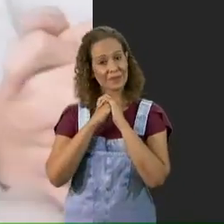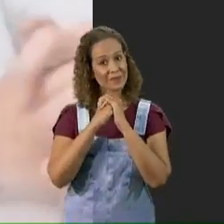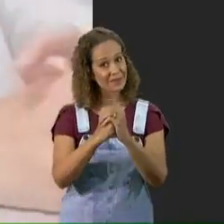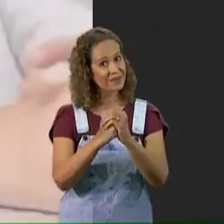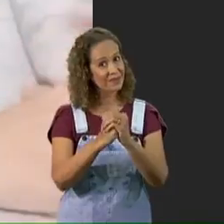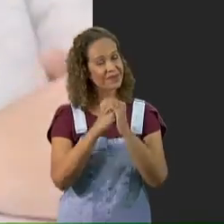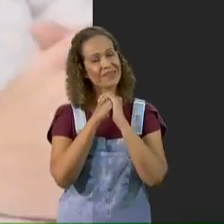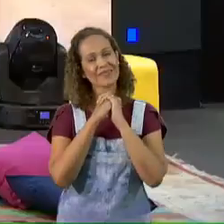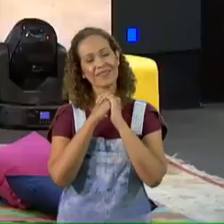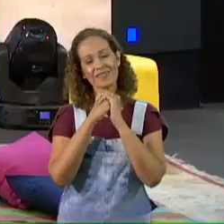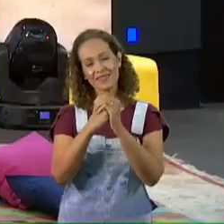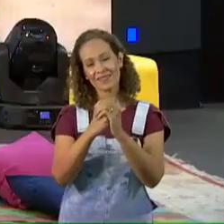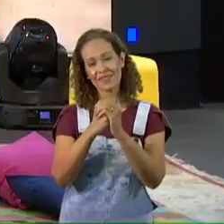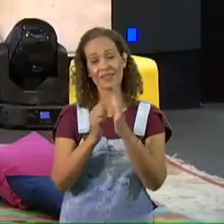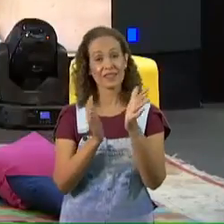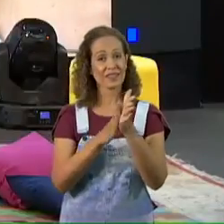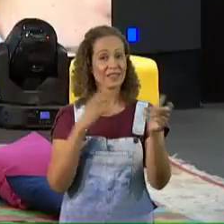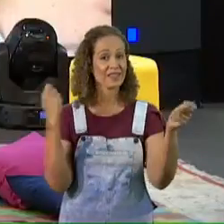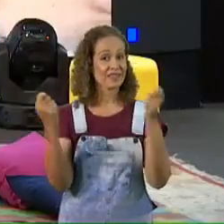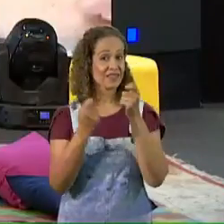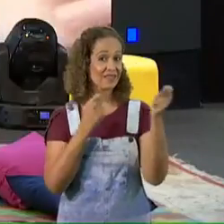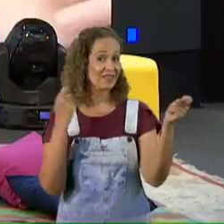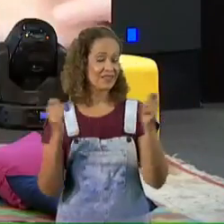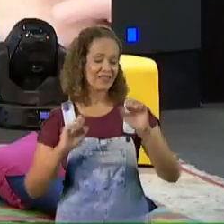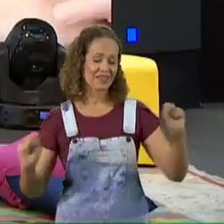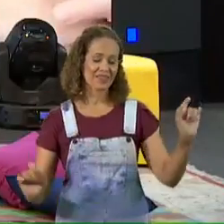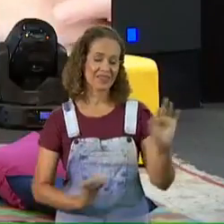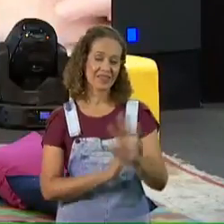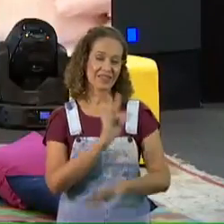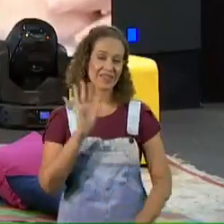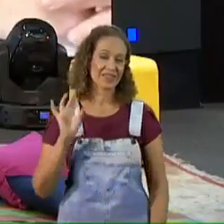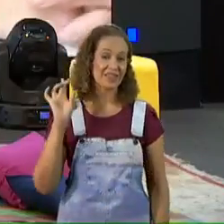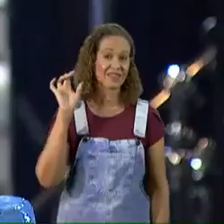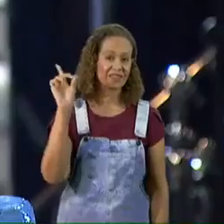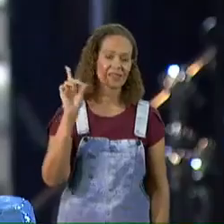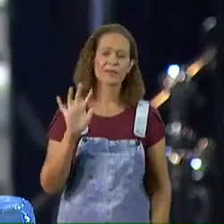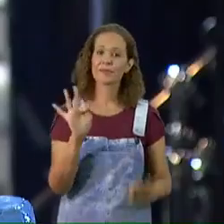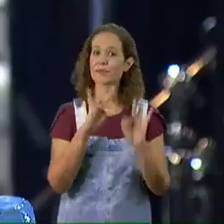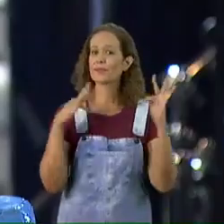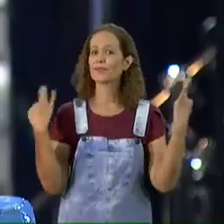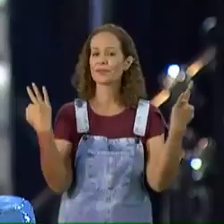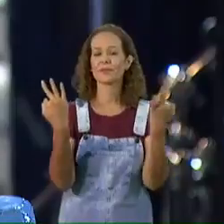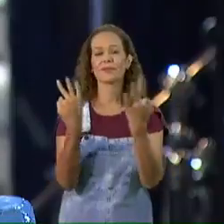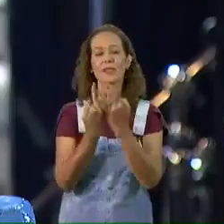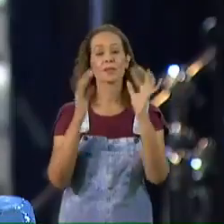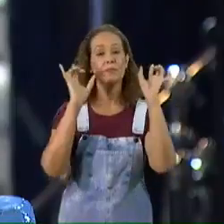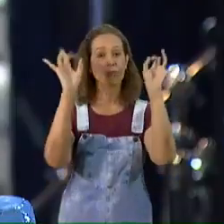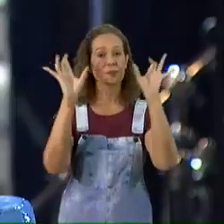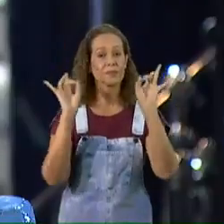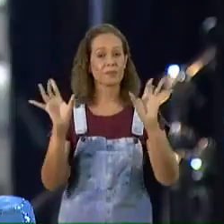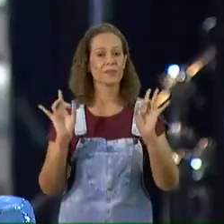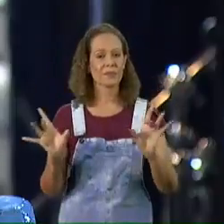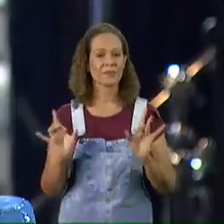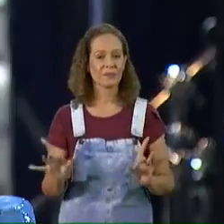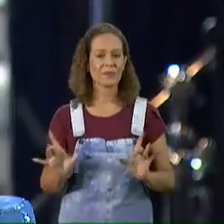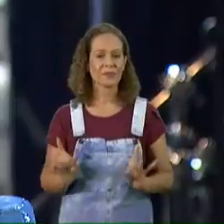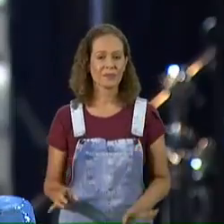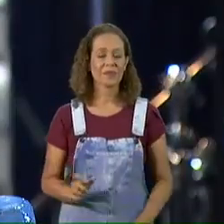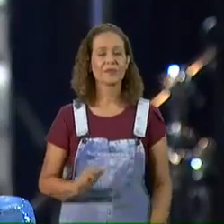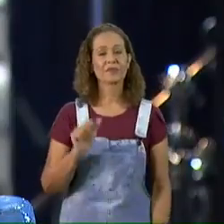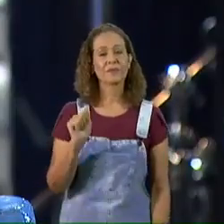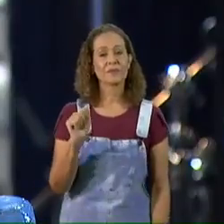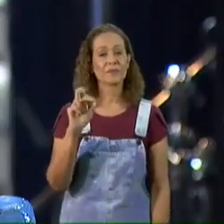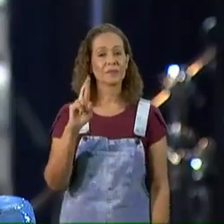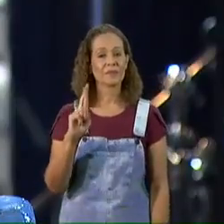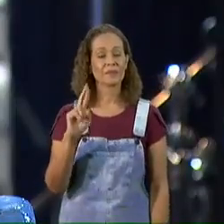amém! Amém, aleluia, glória a Deus. Essa é a família muito especial, é a família Arcanjo